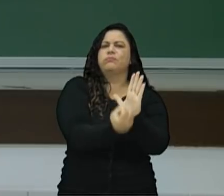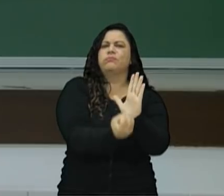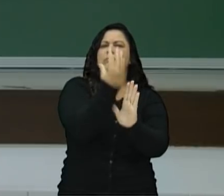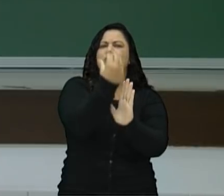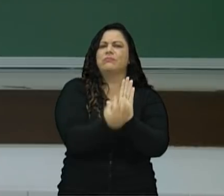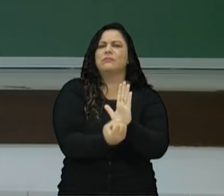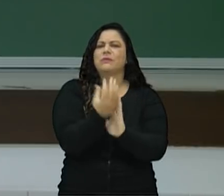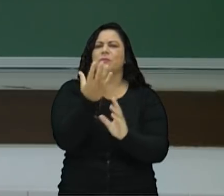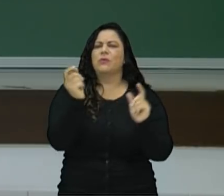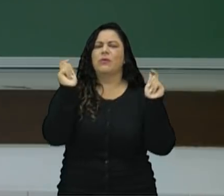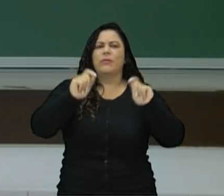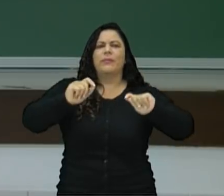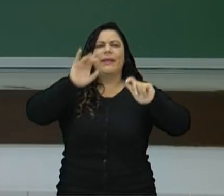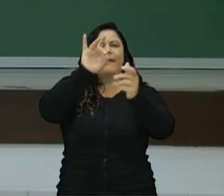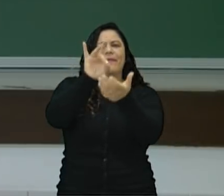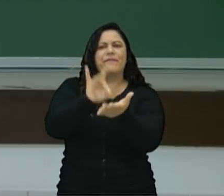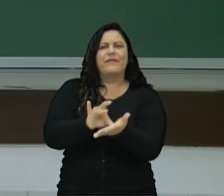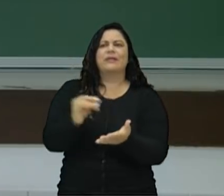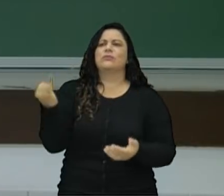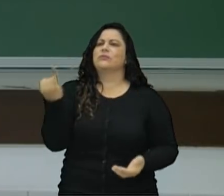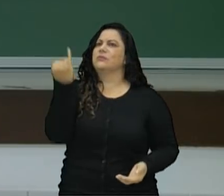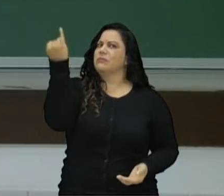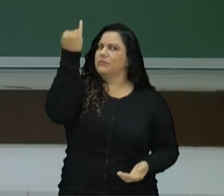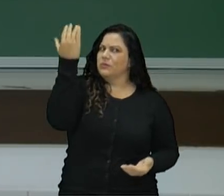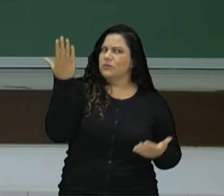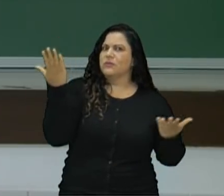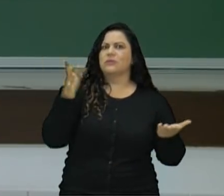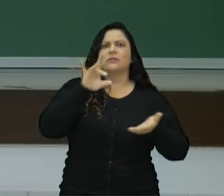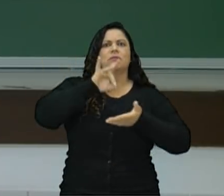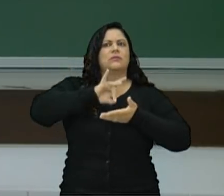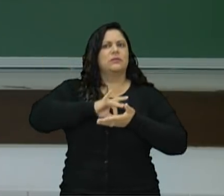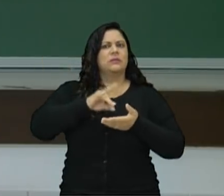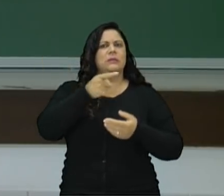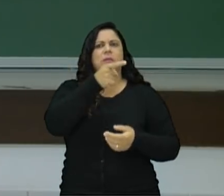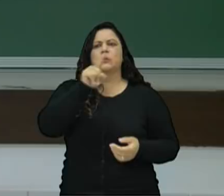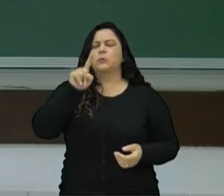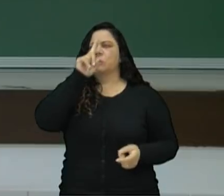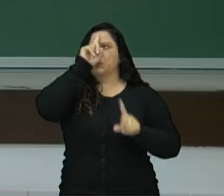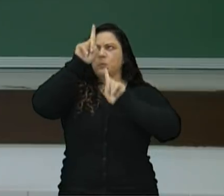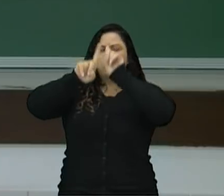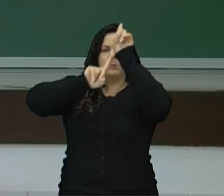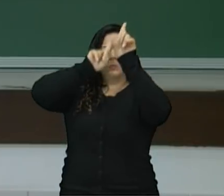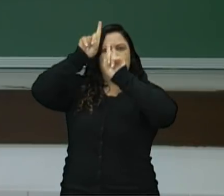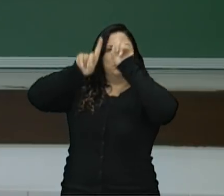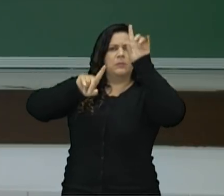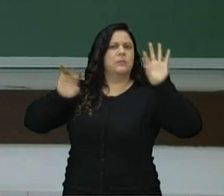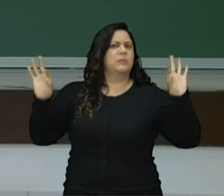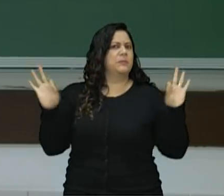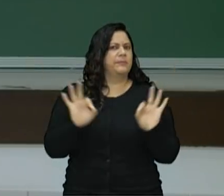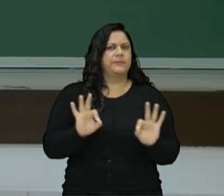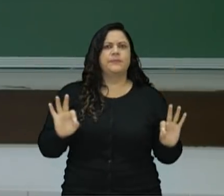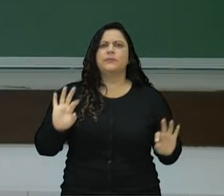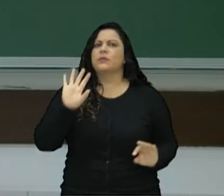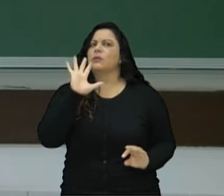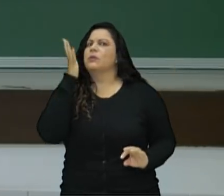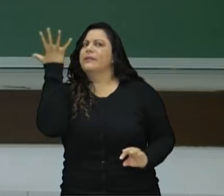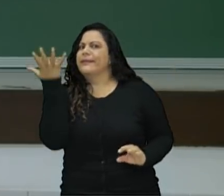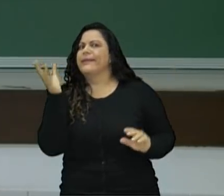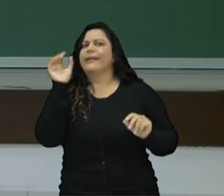para o narrador, fatos verídicos, né, que não são fictícios, não são inventados, né, então são fenômenos que de